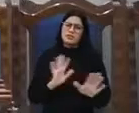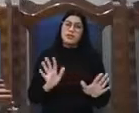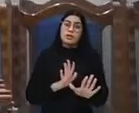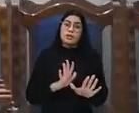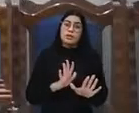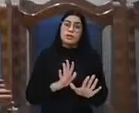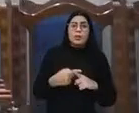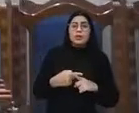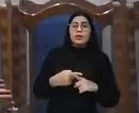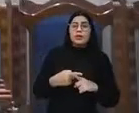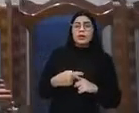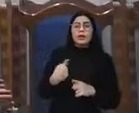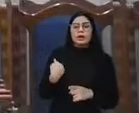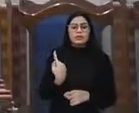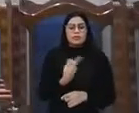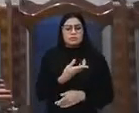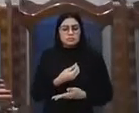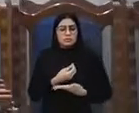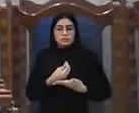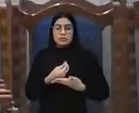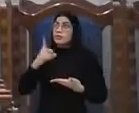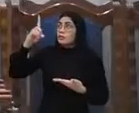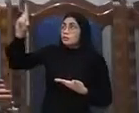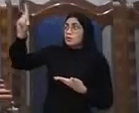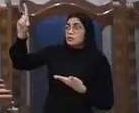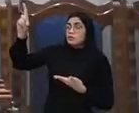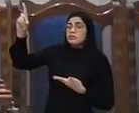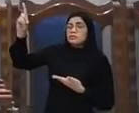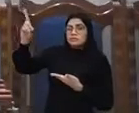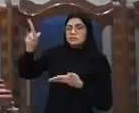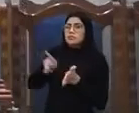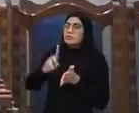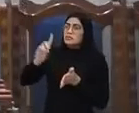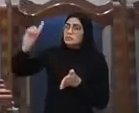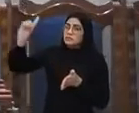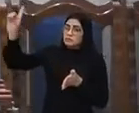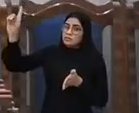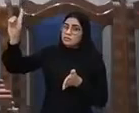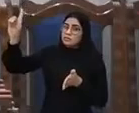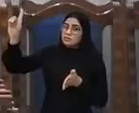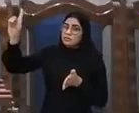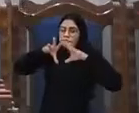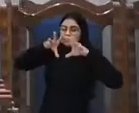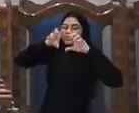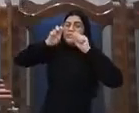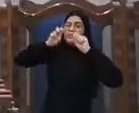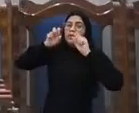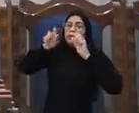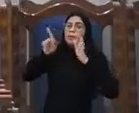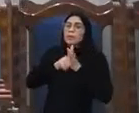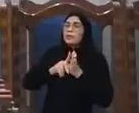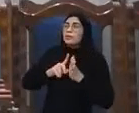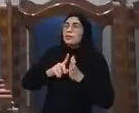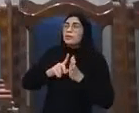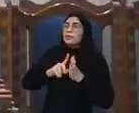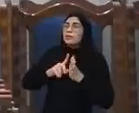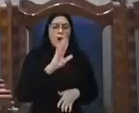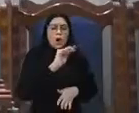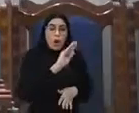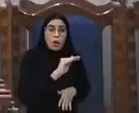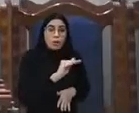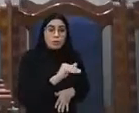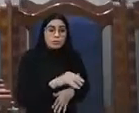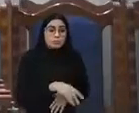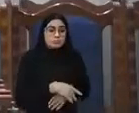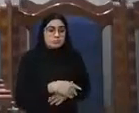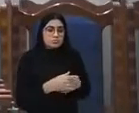vida e a respiração a todas as coisas. O que é que Paulo está dizendo? Olha, esse Deus que eu prego para